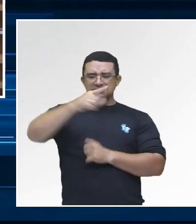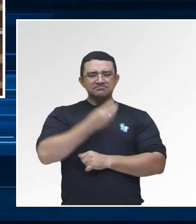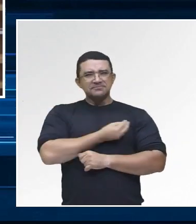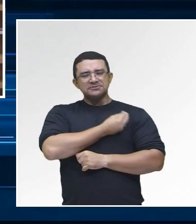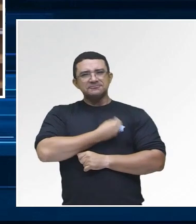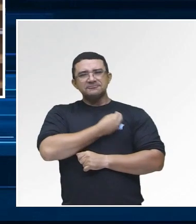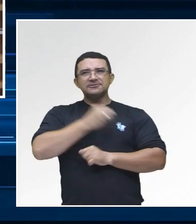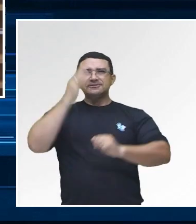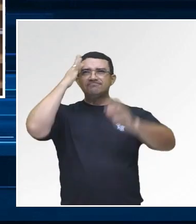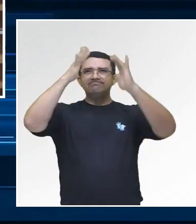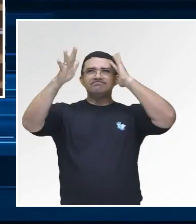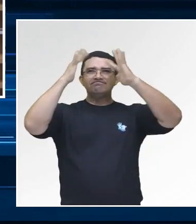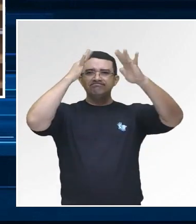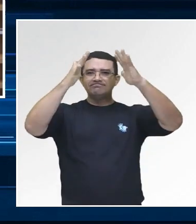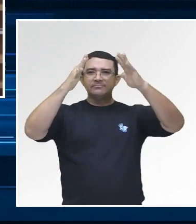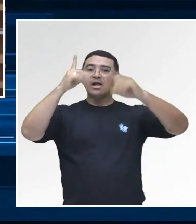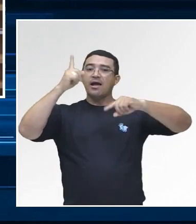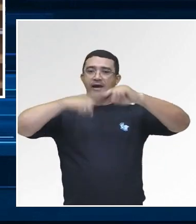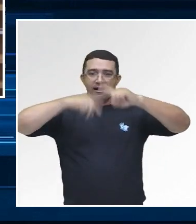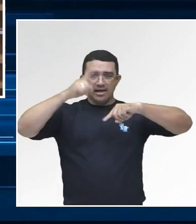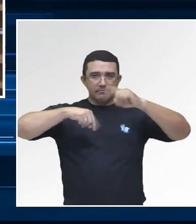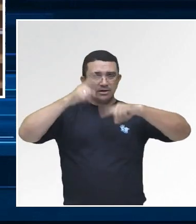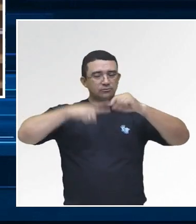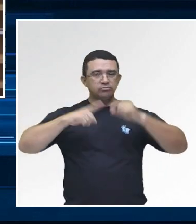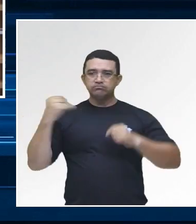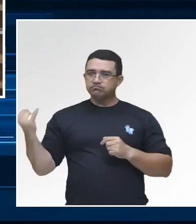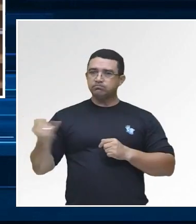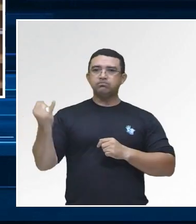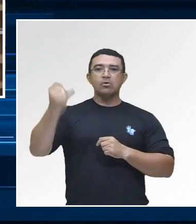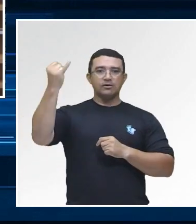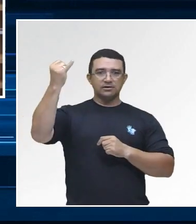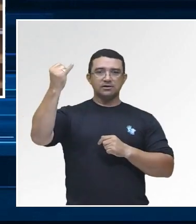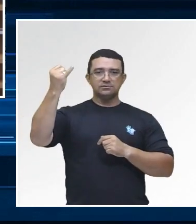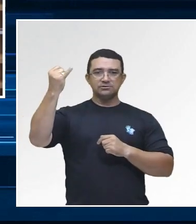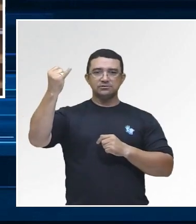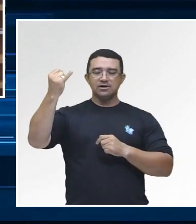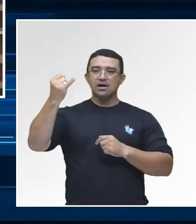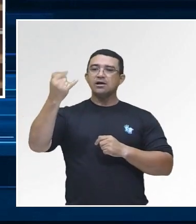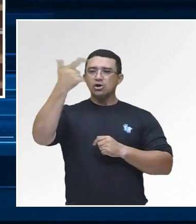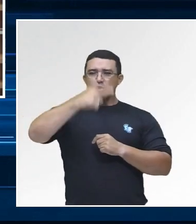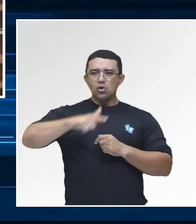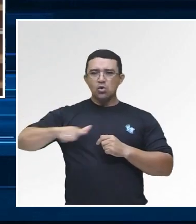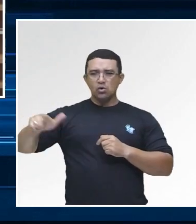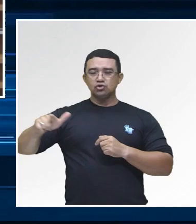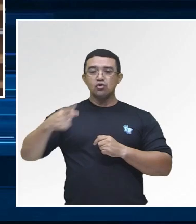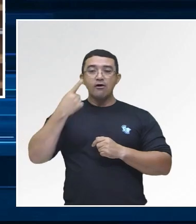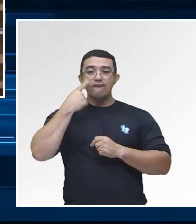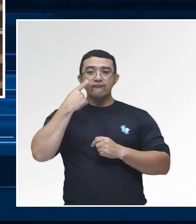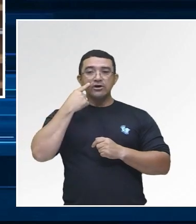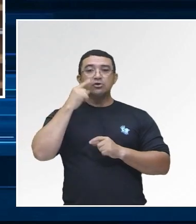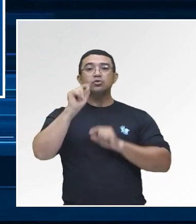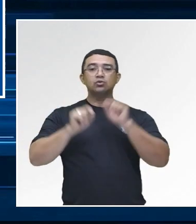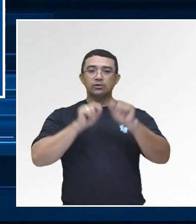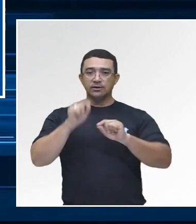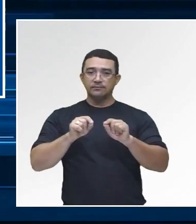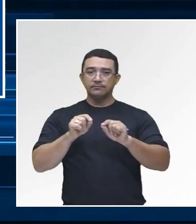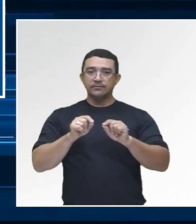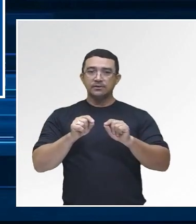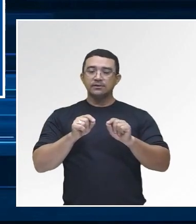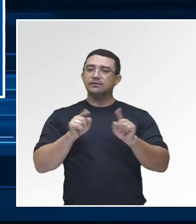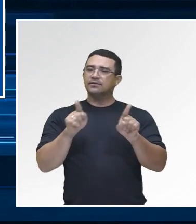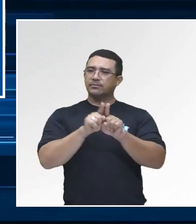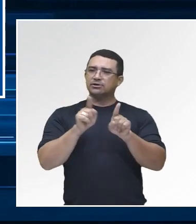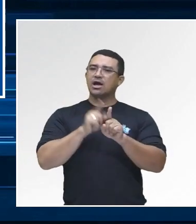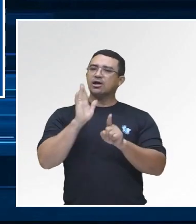sobre os elementos, esses são os fundamentais. E vamos continuar, né, vendo aqui se nós encontramos